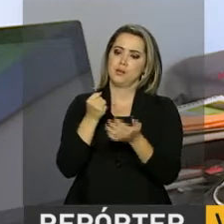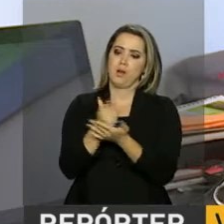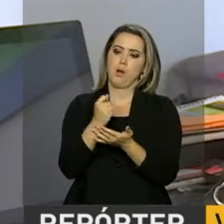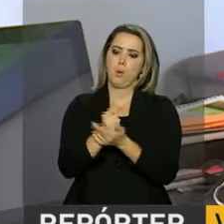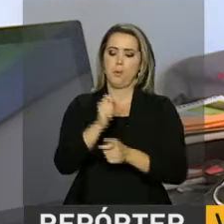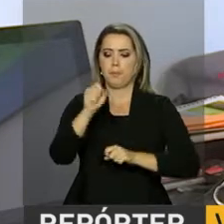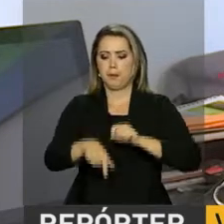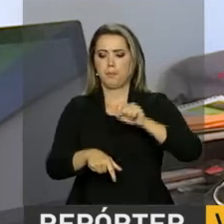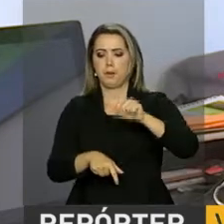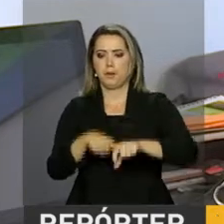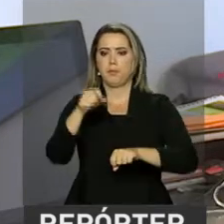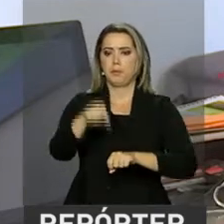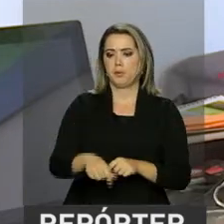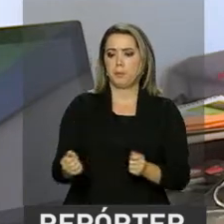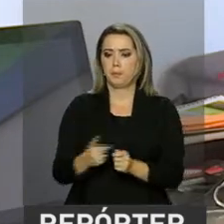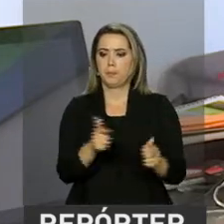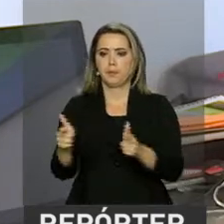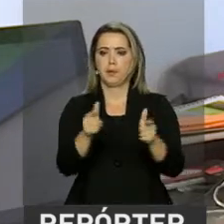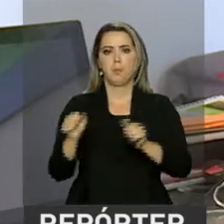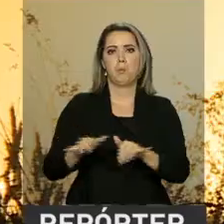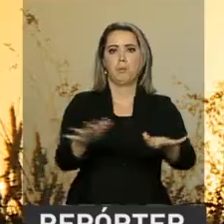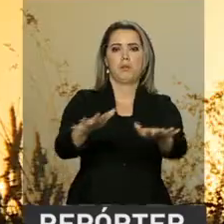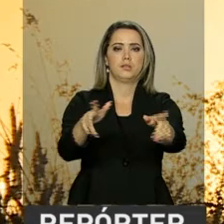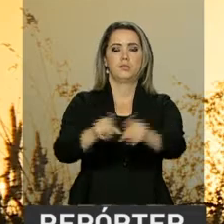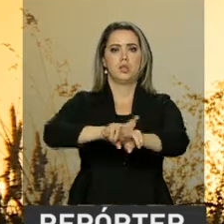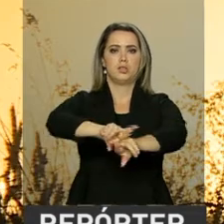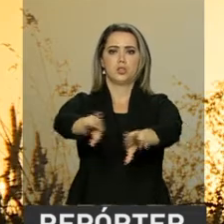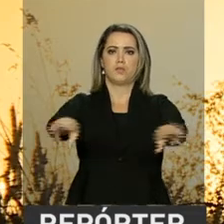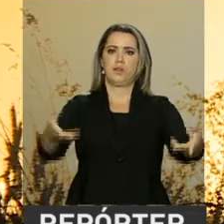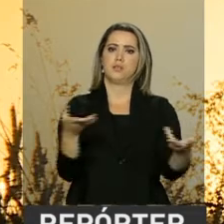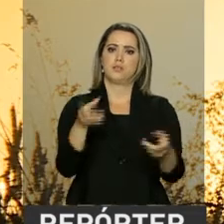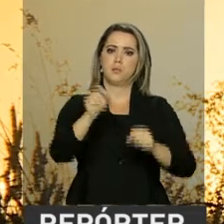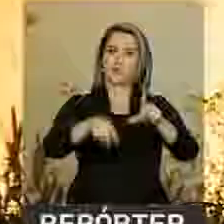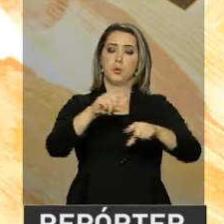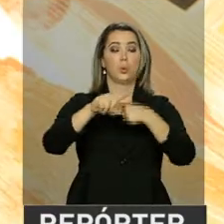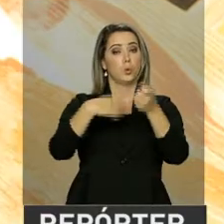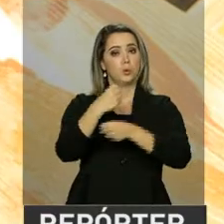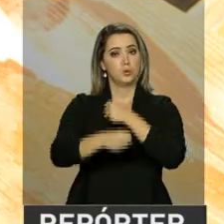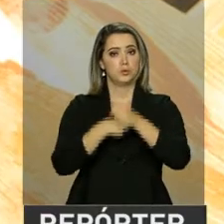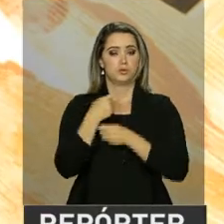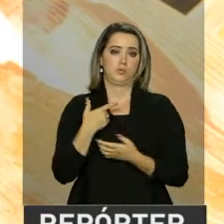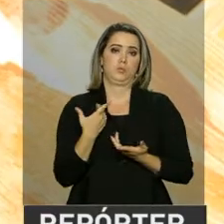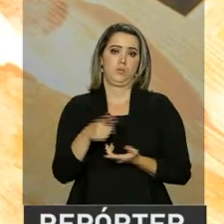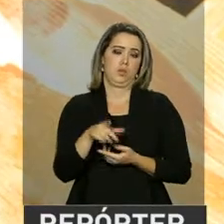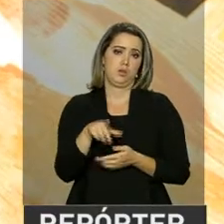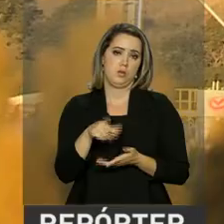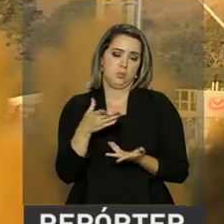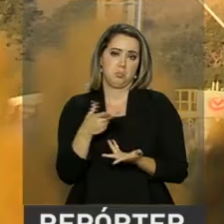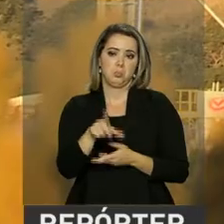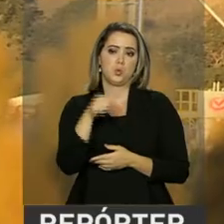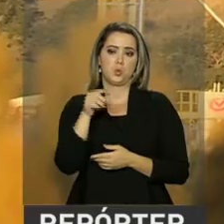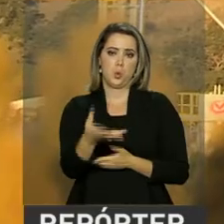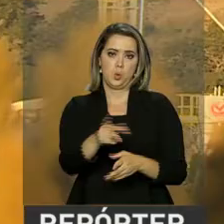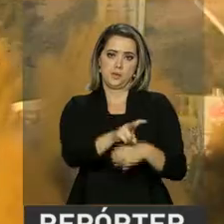de semente, fertilizantes, produtos químicos e etc. para a safra seguinte. Prefiro pegar esse pré-custeio